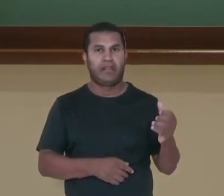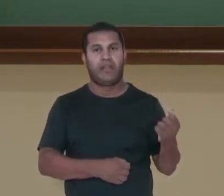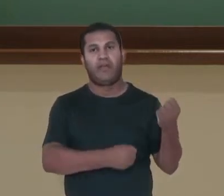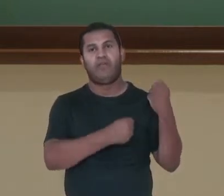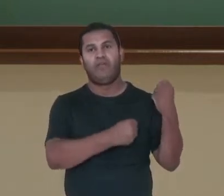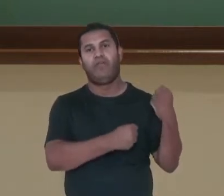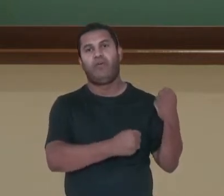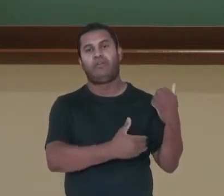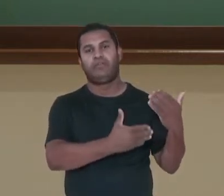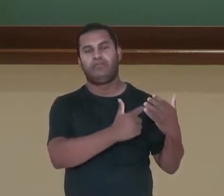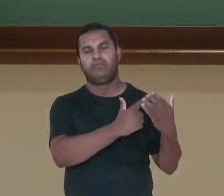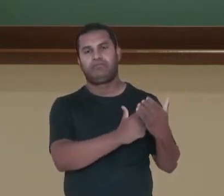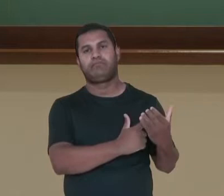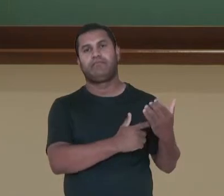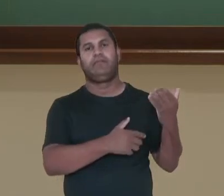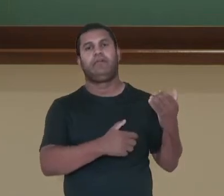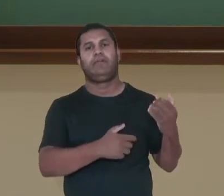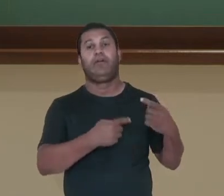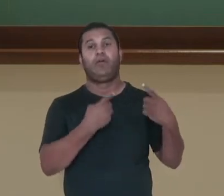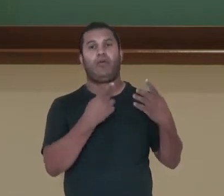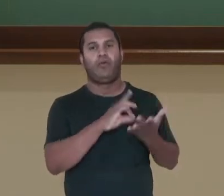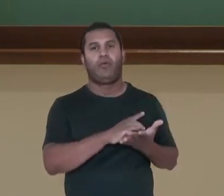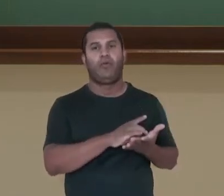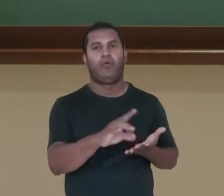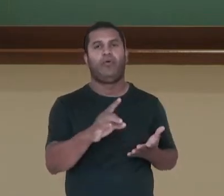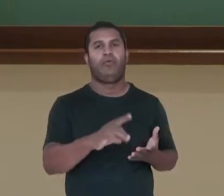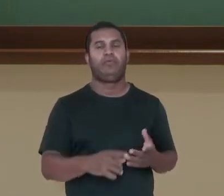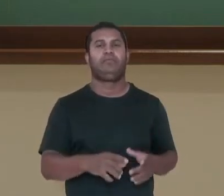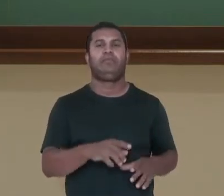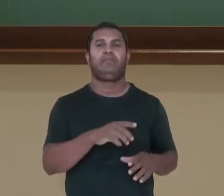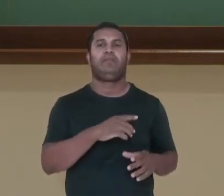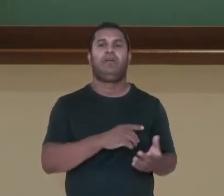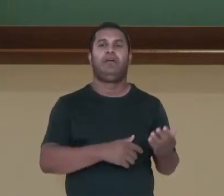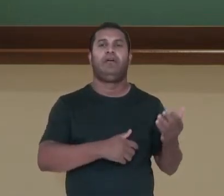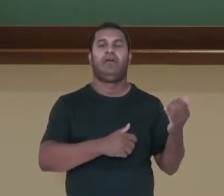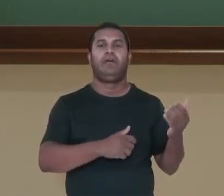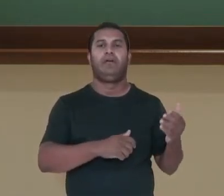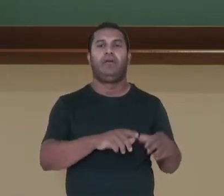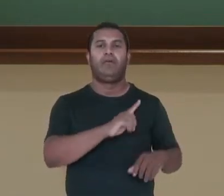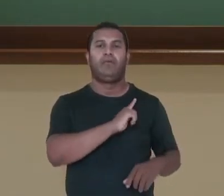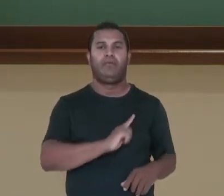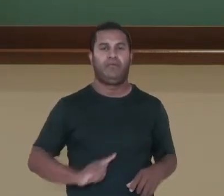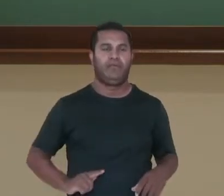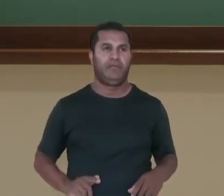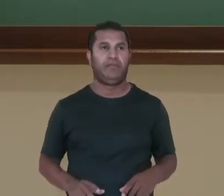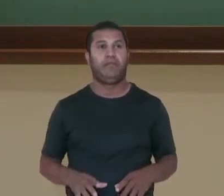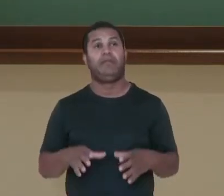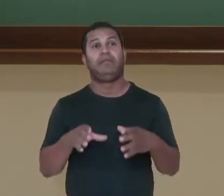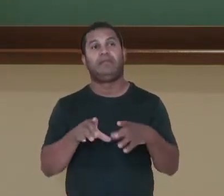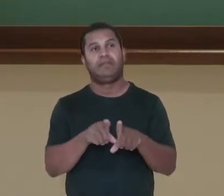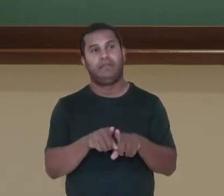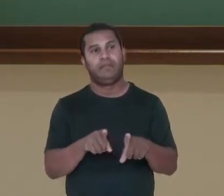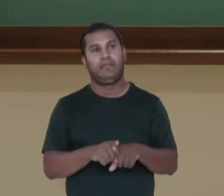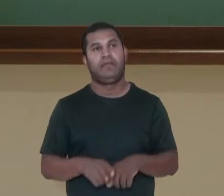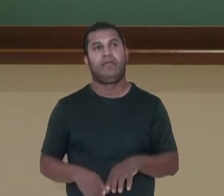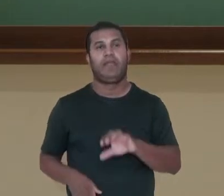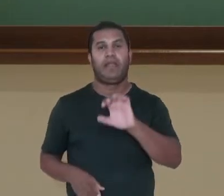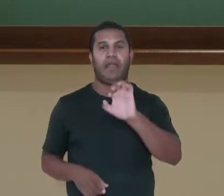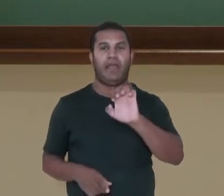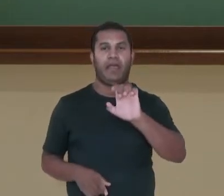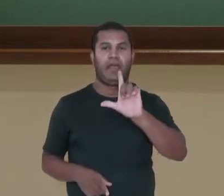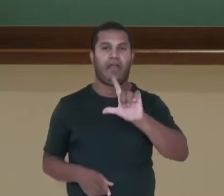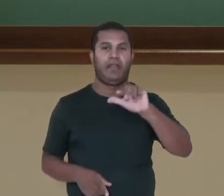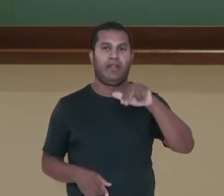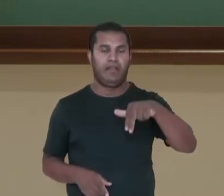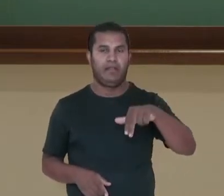é o Exército de Libertação Nacional. Os dois, né, têm um viés de esquerda e tentam derrubar o governo conservador, ou